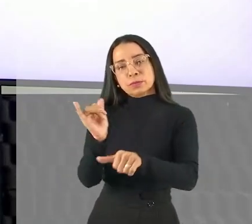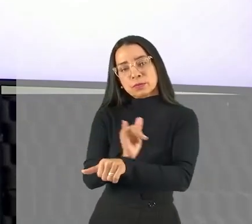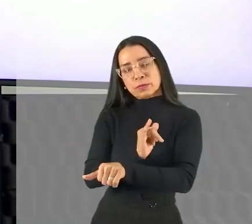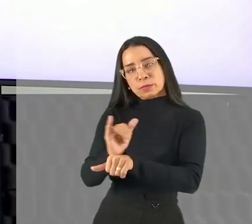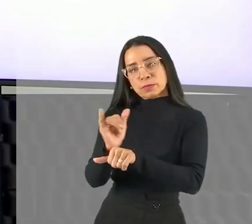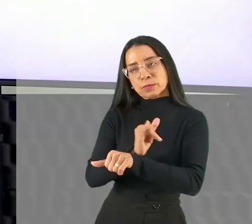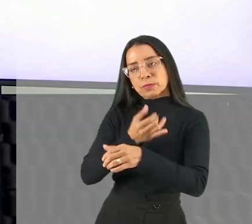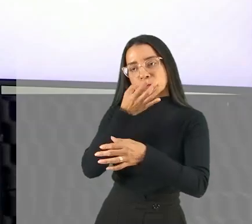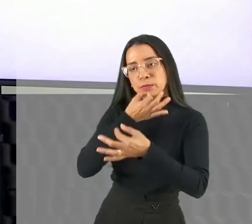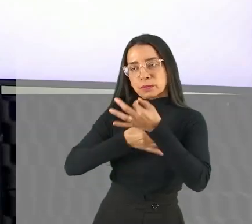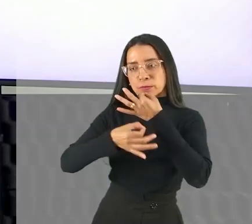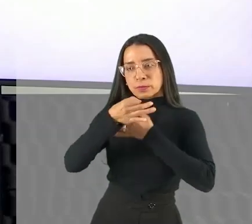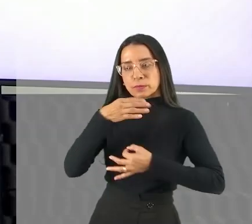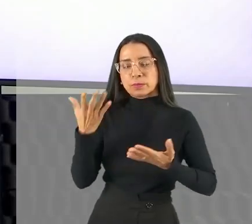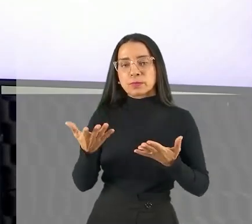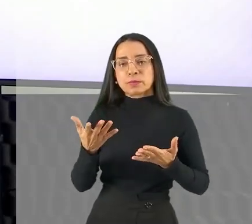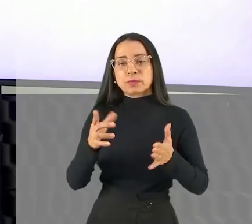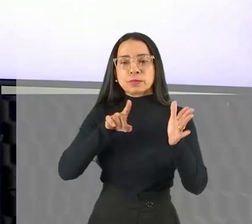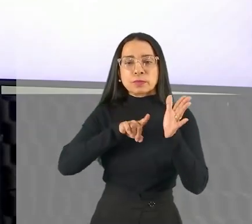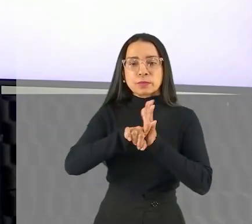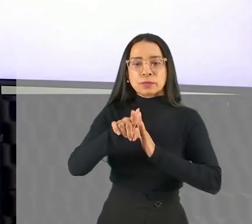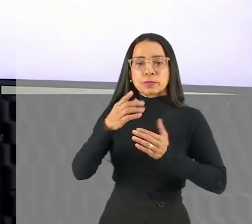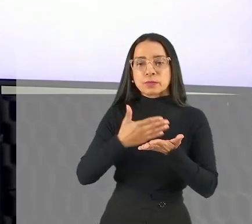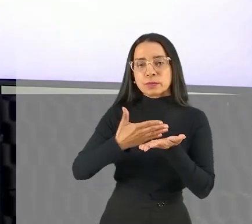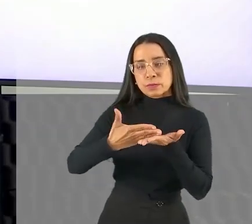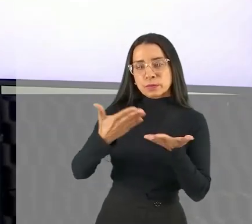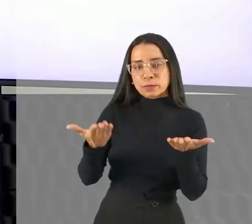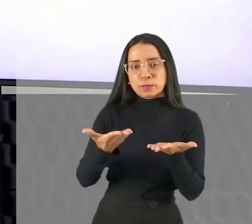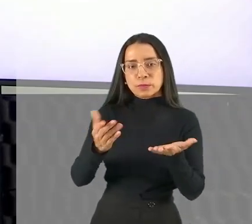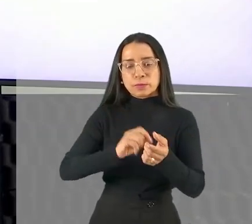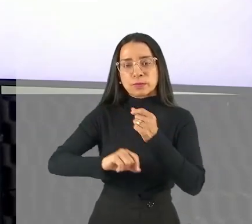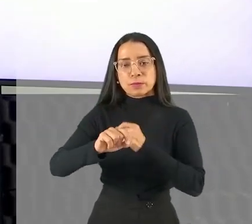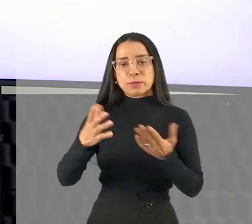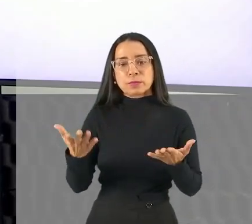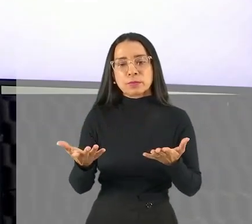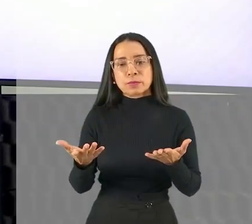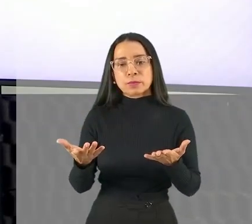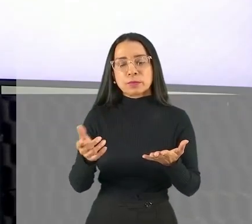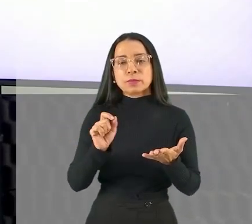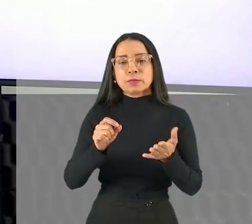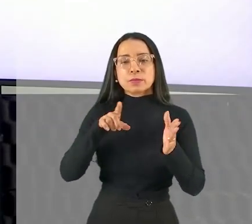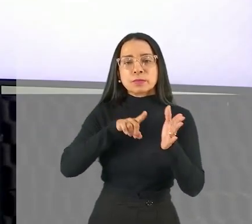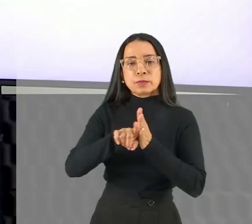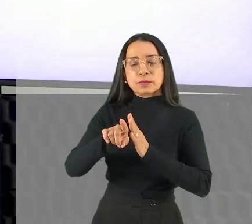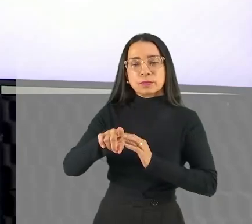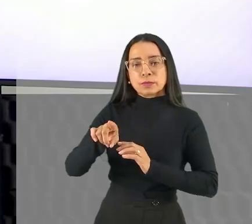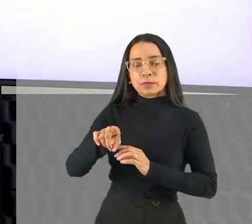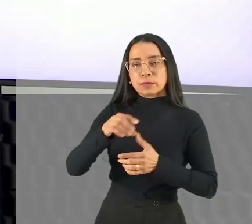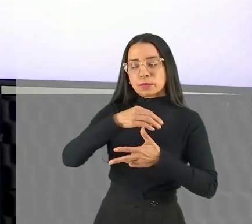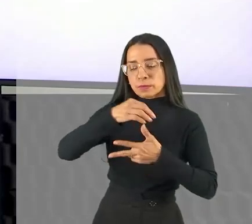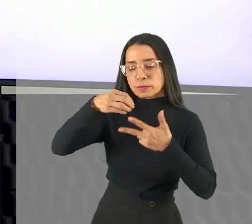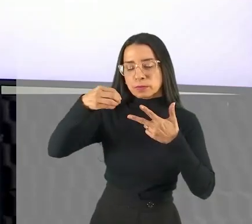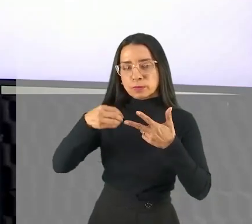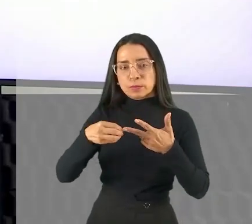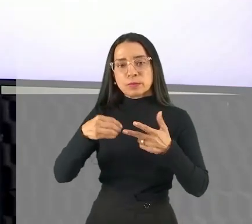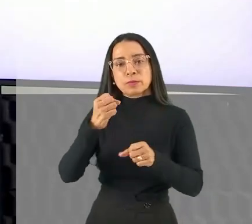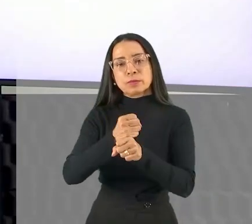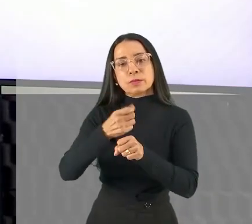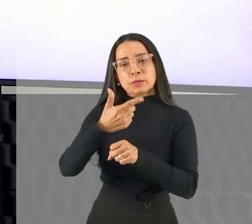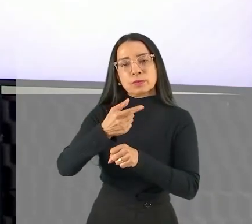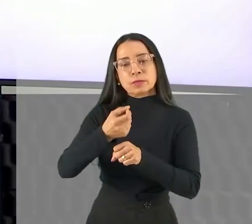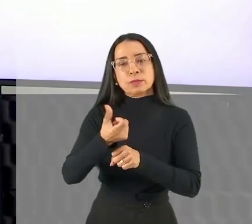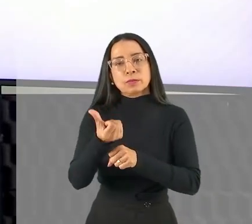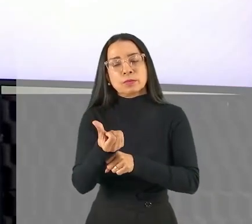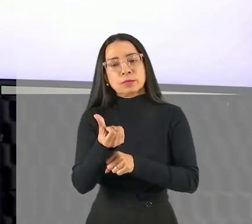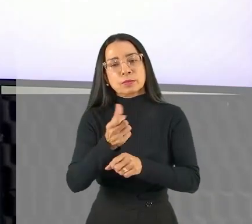estratégia argumentativa. E a questão que a gente vai começar falando sobre esse tópico é a questão do Enem 2016 e a